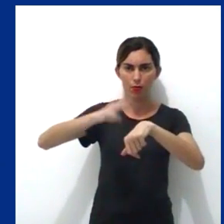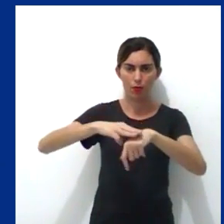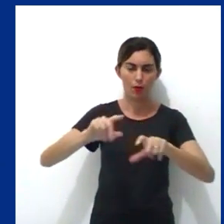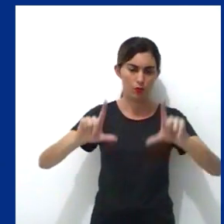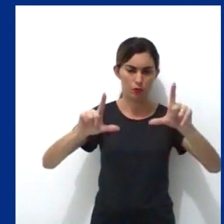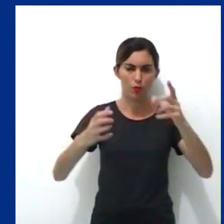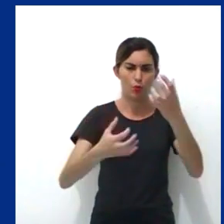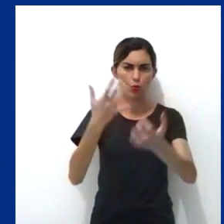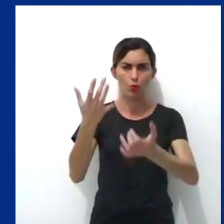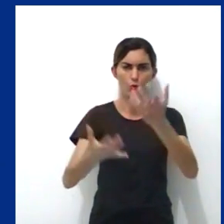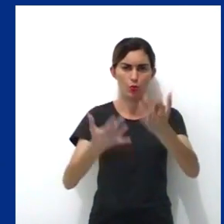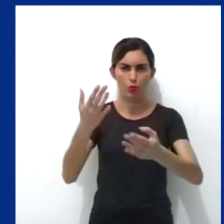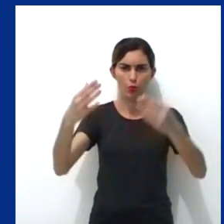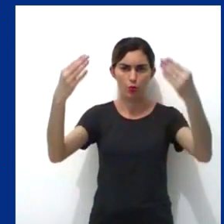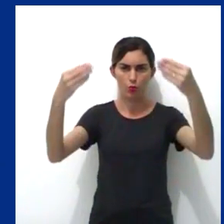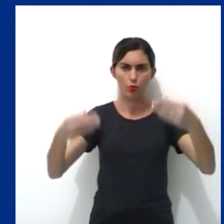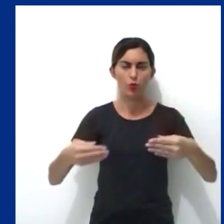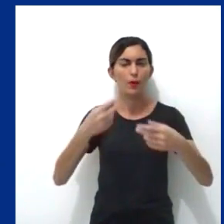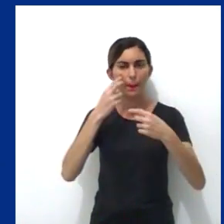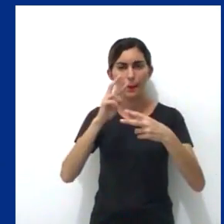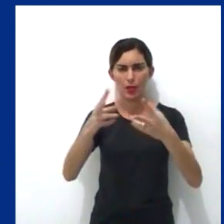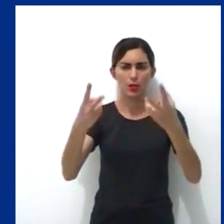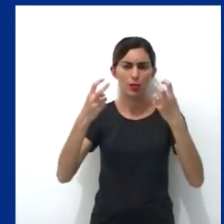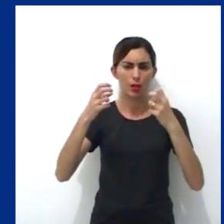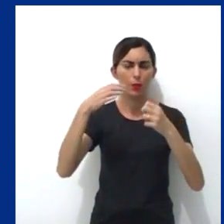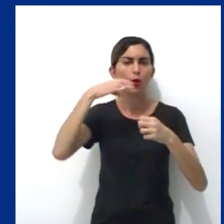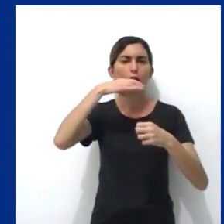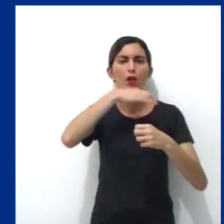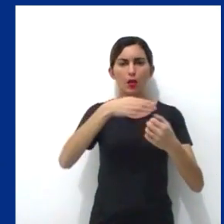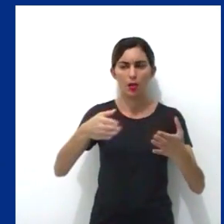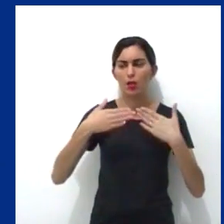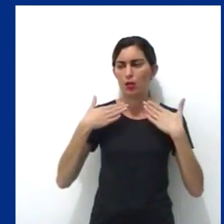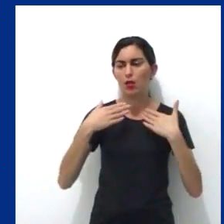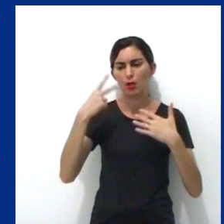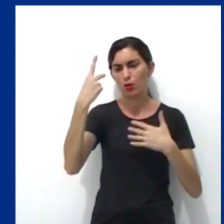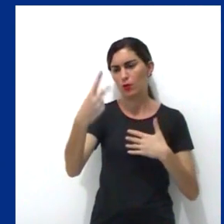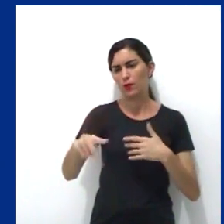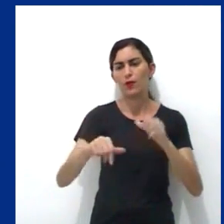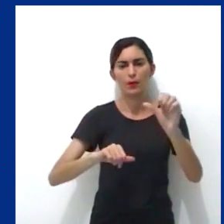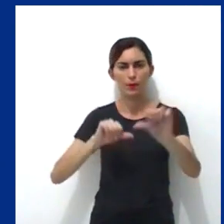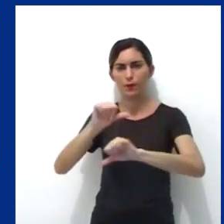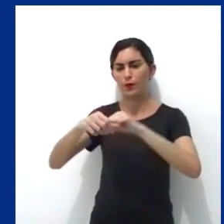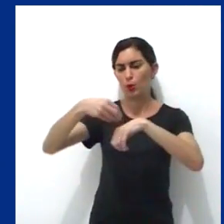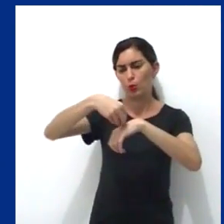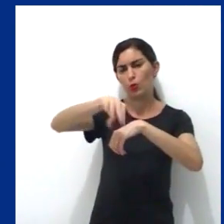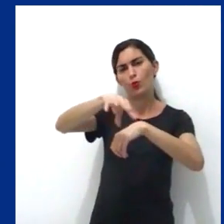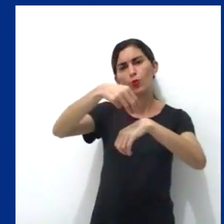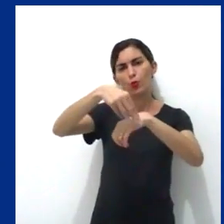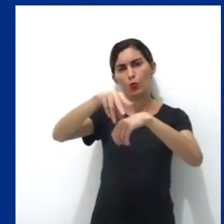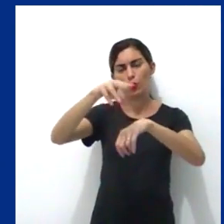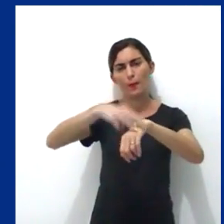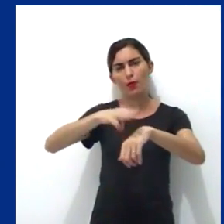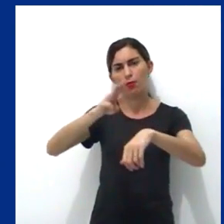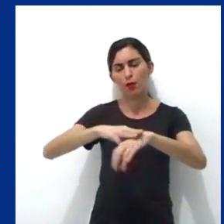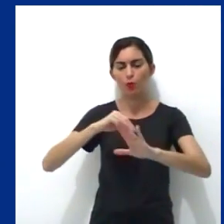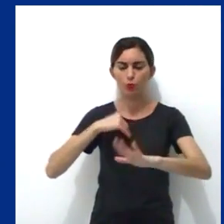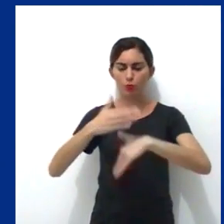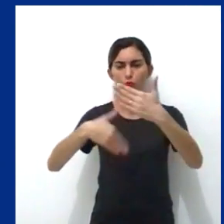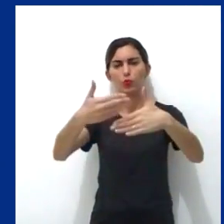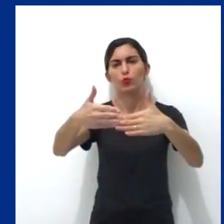aumenta e, consequentemente, a agitação das moléculas. Então, vamos ver como é que acontece essa condução de calor. Nós temos aí